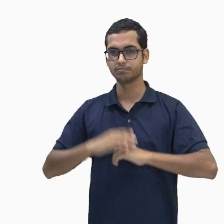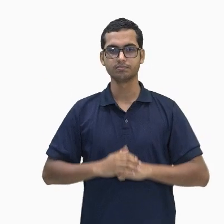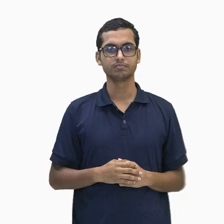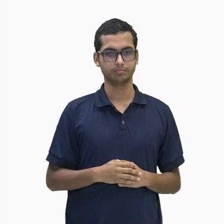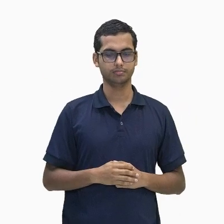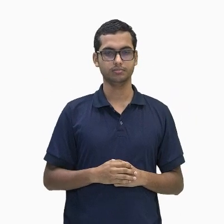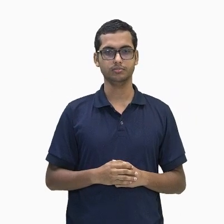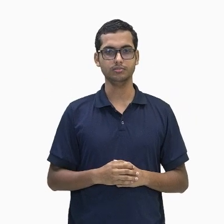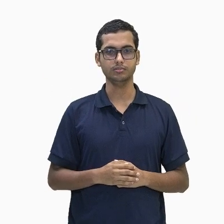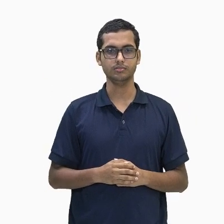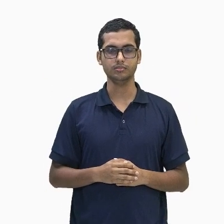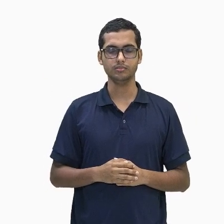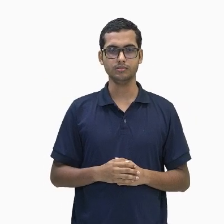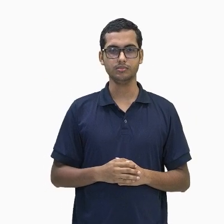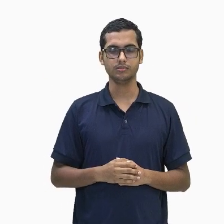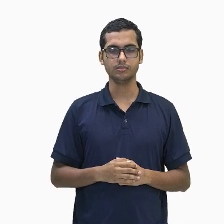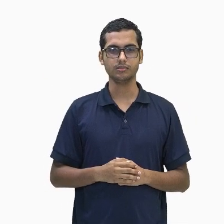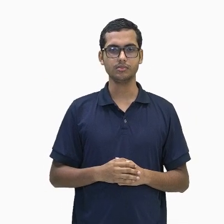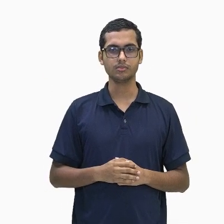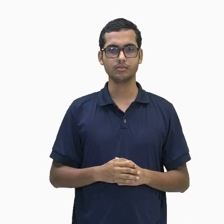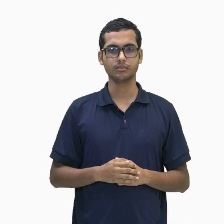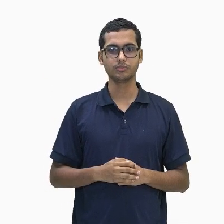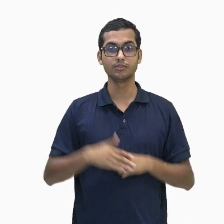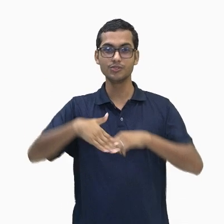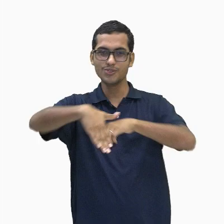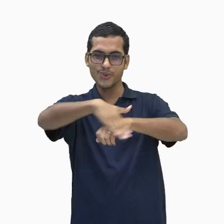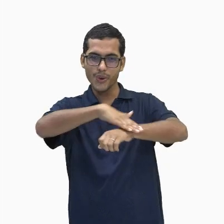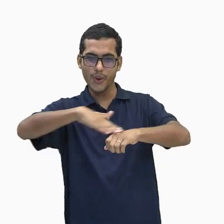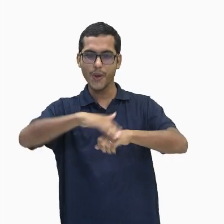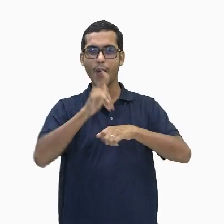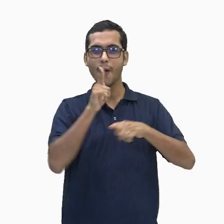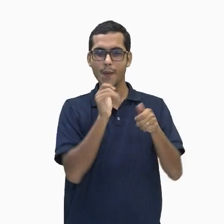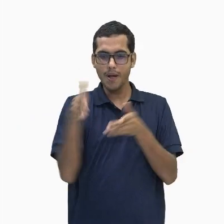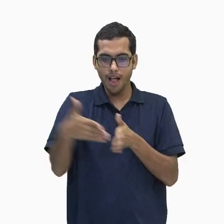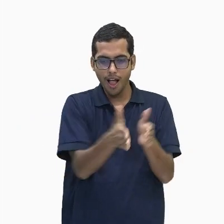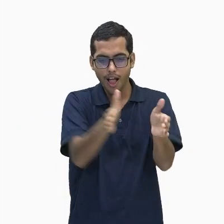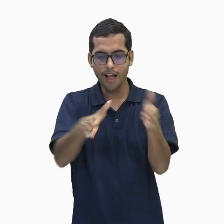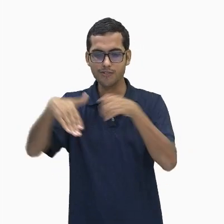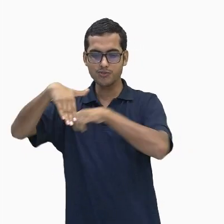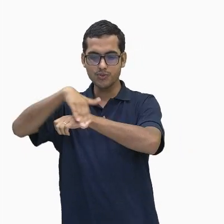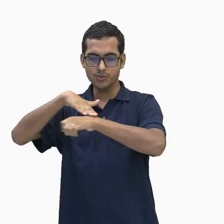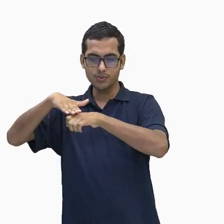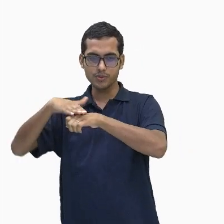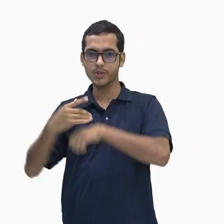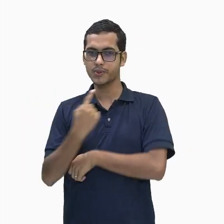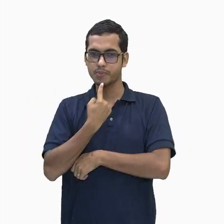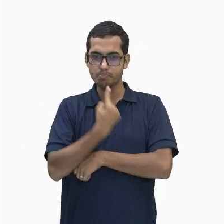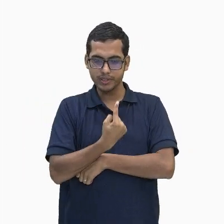texto, temos aí conversas à beira do rio. Notem que